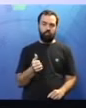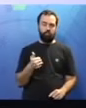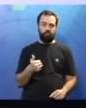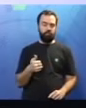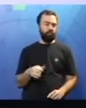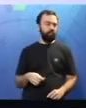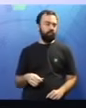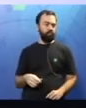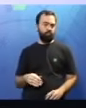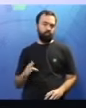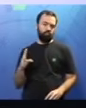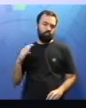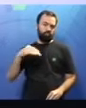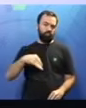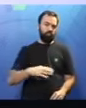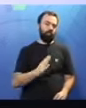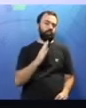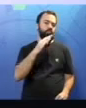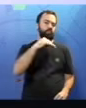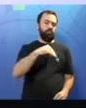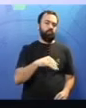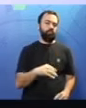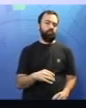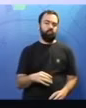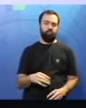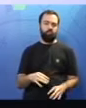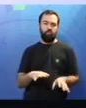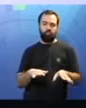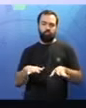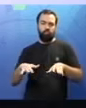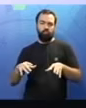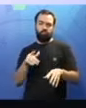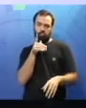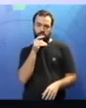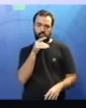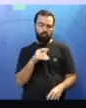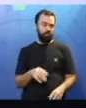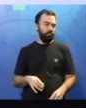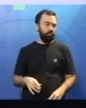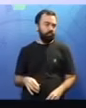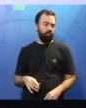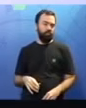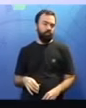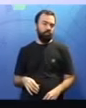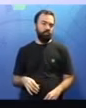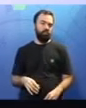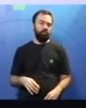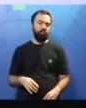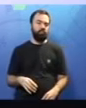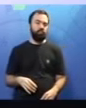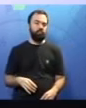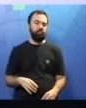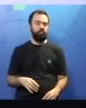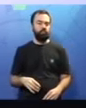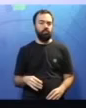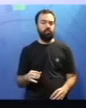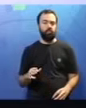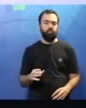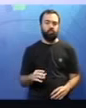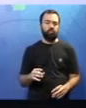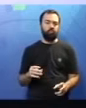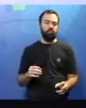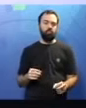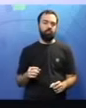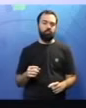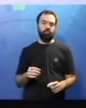As ondas marinhas são um outro tipo de onda mecânica. Elas são conhecidas como ondas de gravidade e elas são